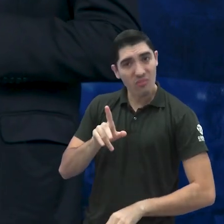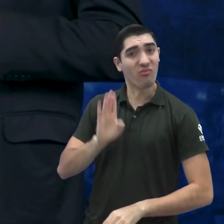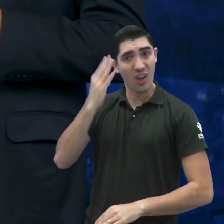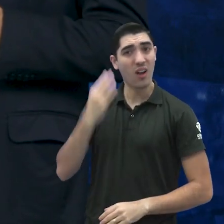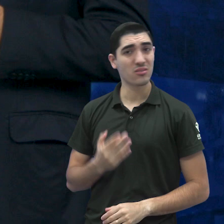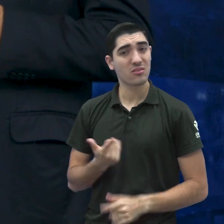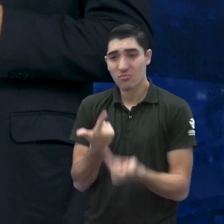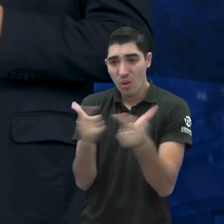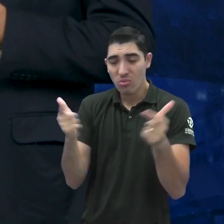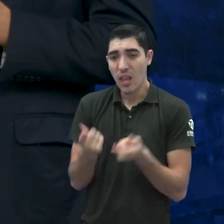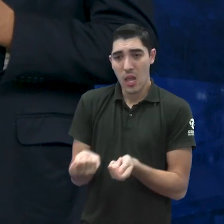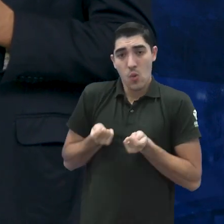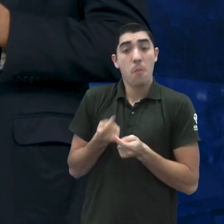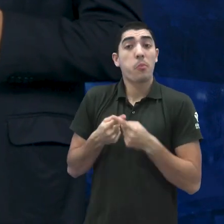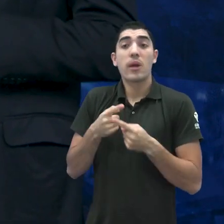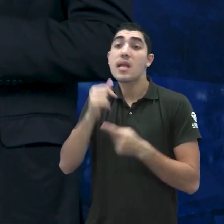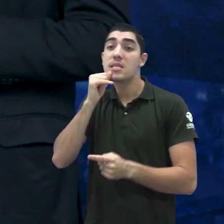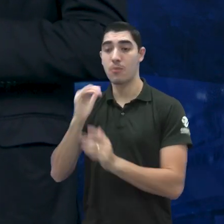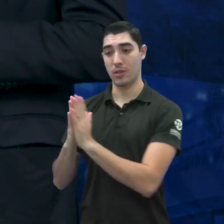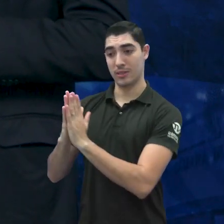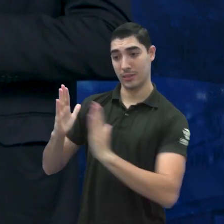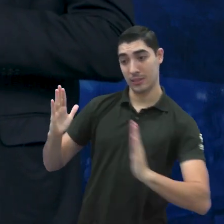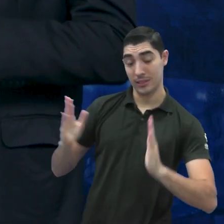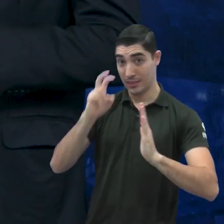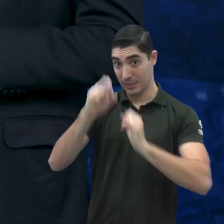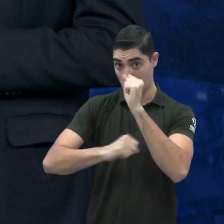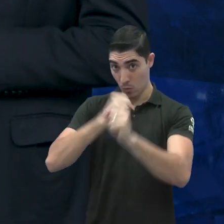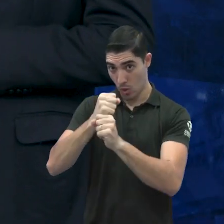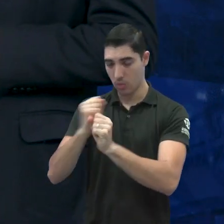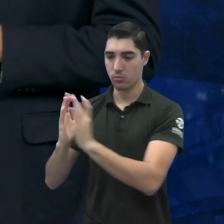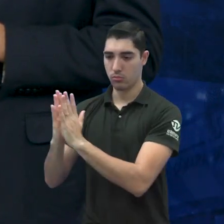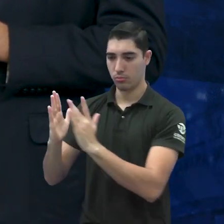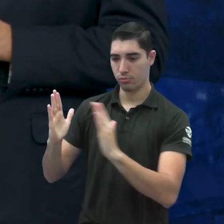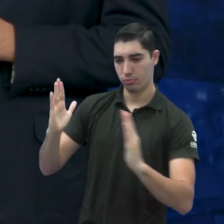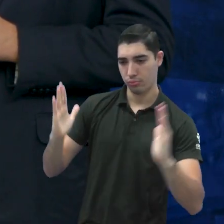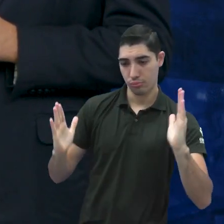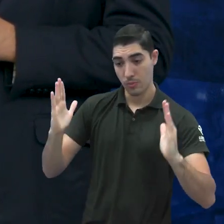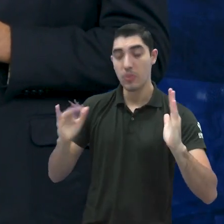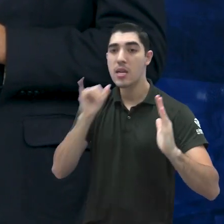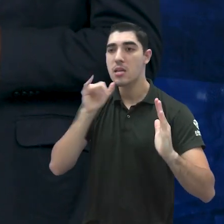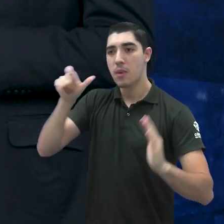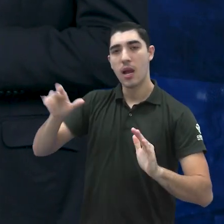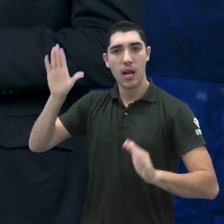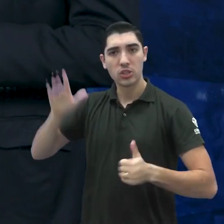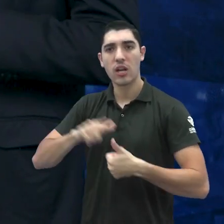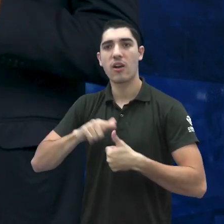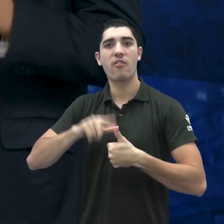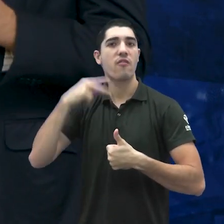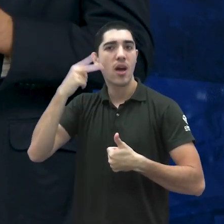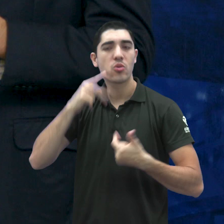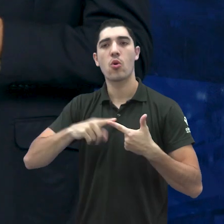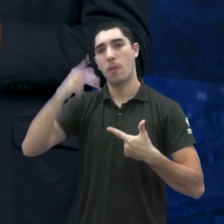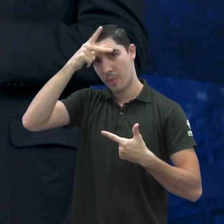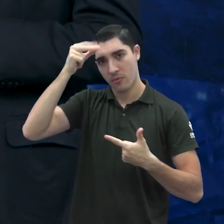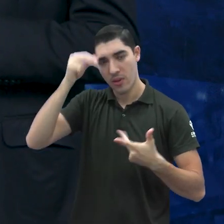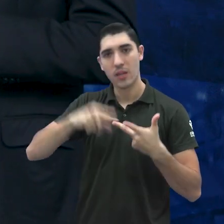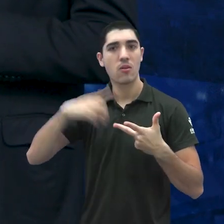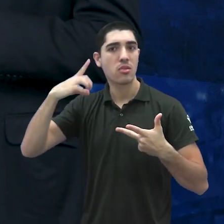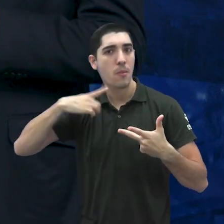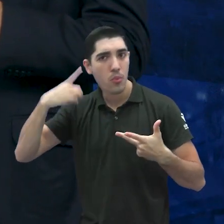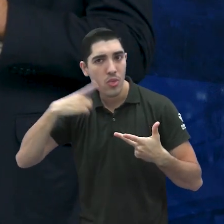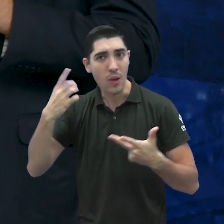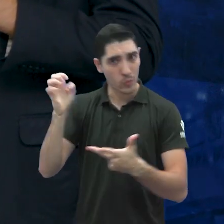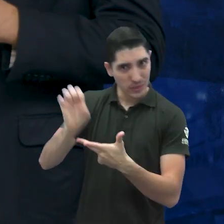Porque você vai ter uma eleição a cada 5 anos, onde, por exemplo, aqueles candidatos a vereador, a prefeito, a deputado